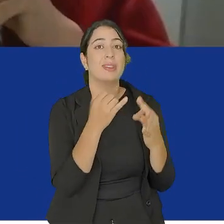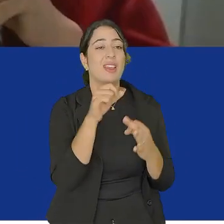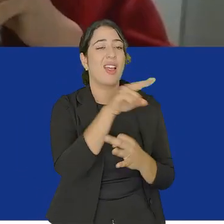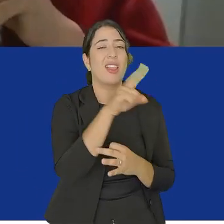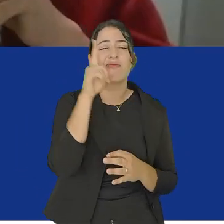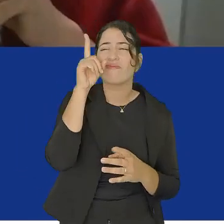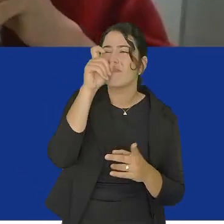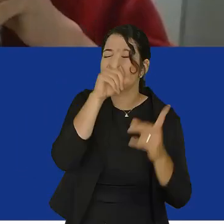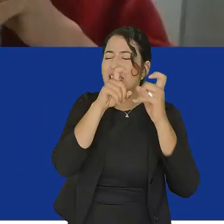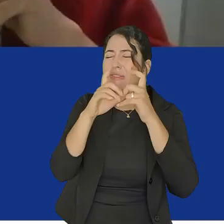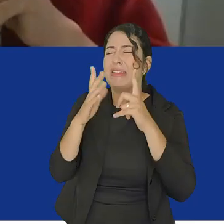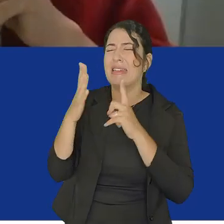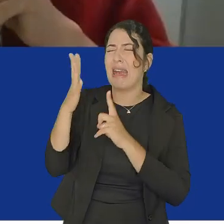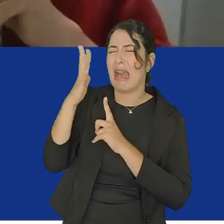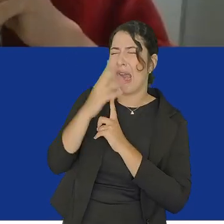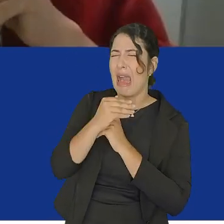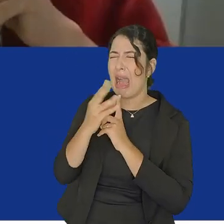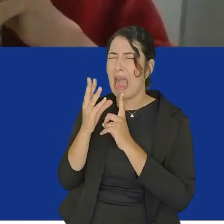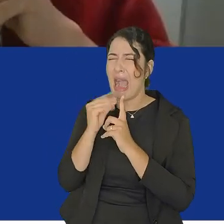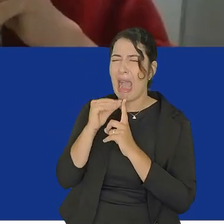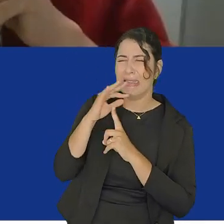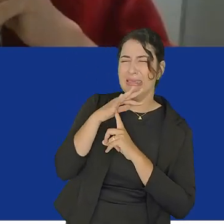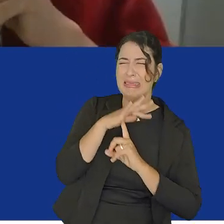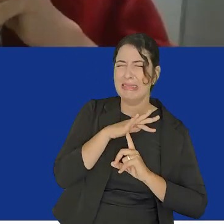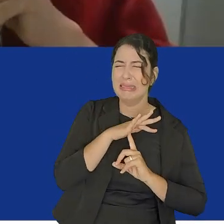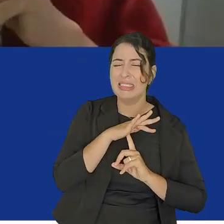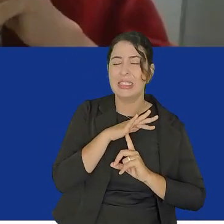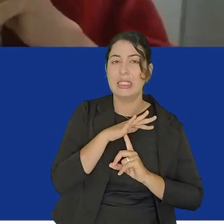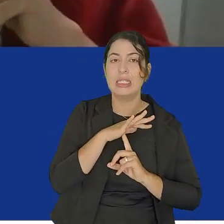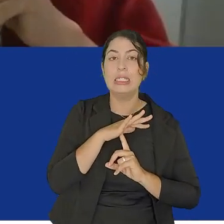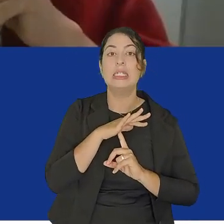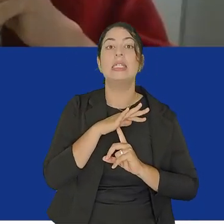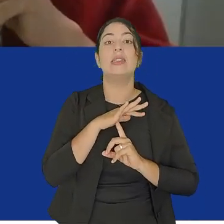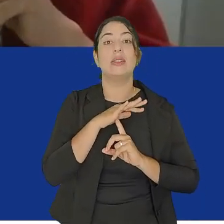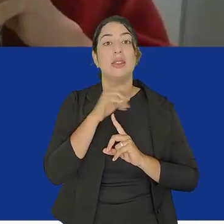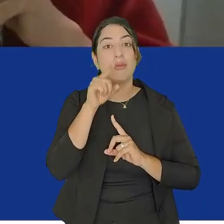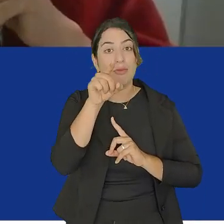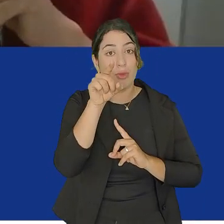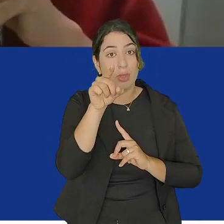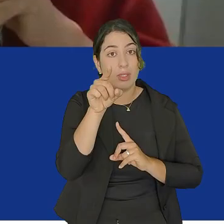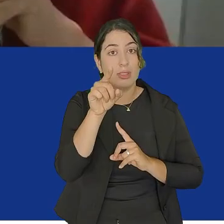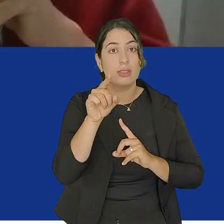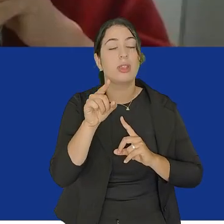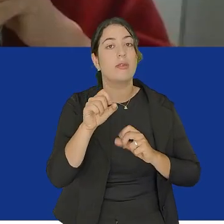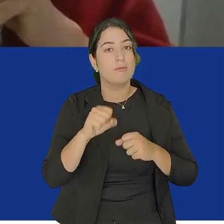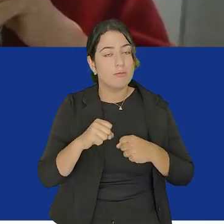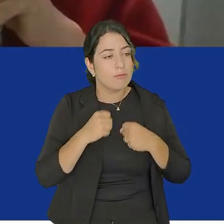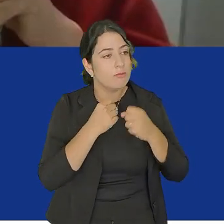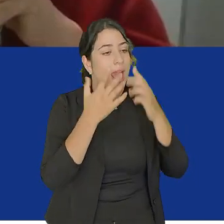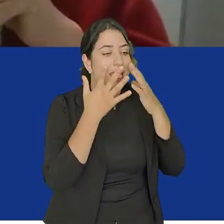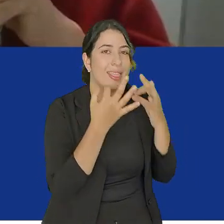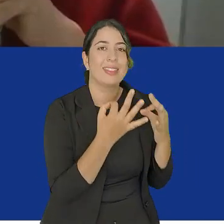por uma situação de assédio, ou um desafio, ou algo difícil, né? Quantos de nós estamos dispostos